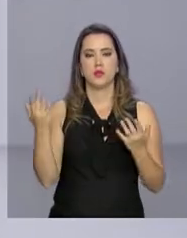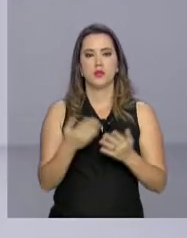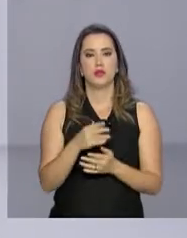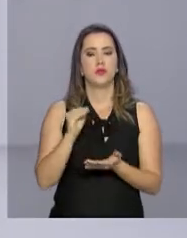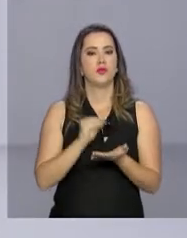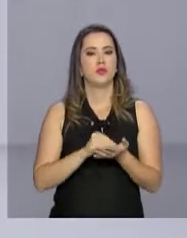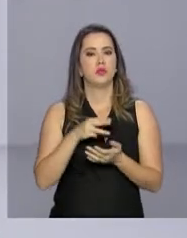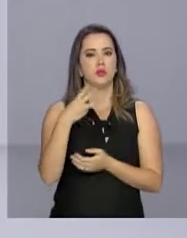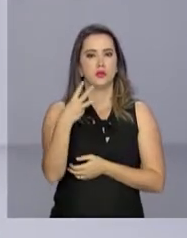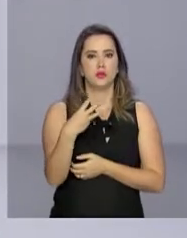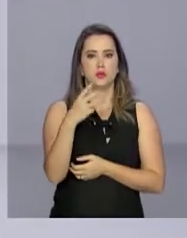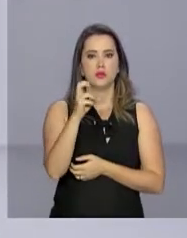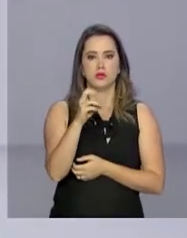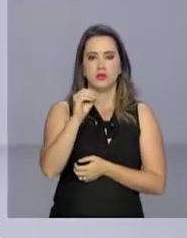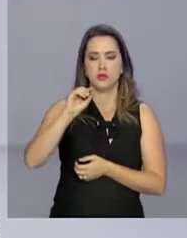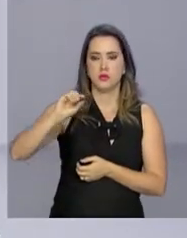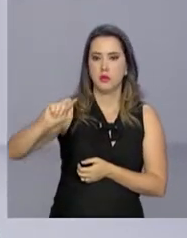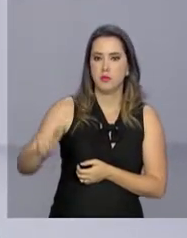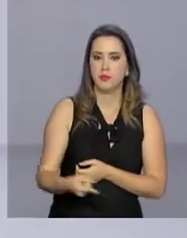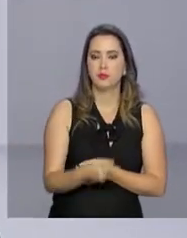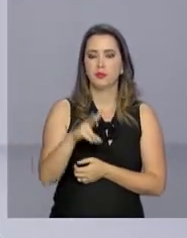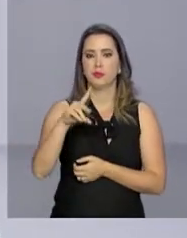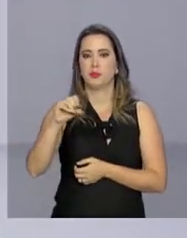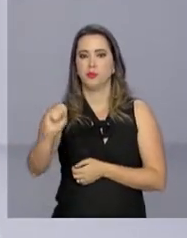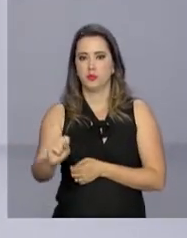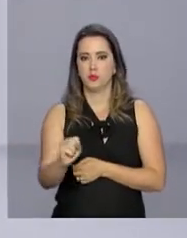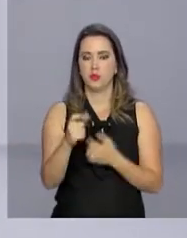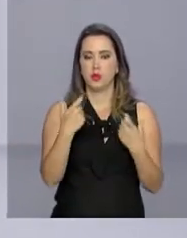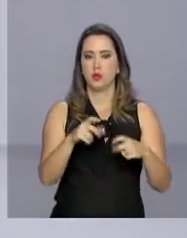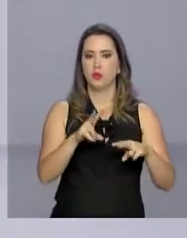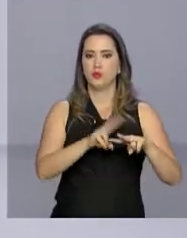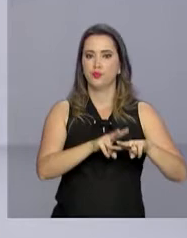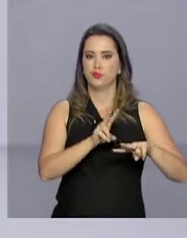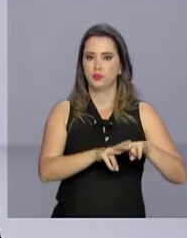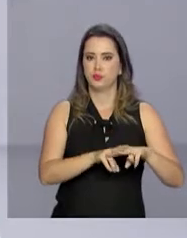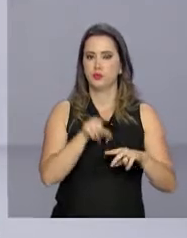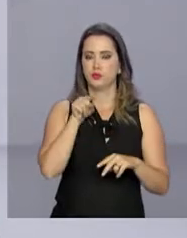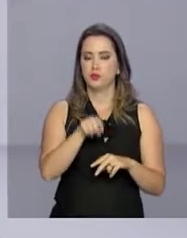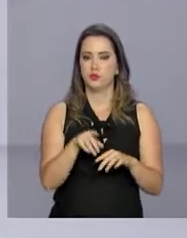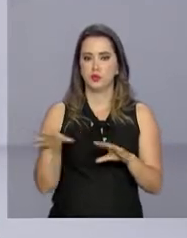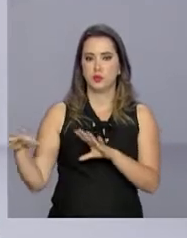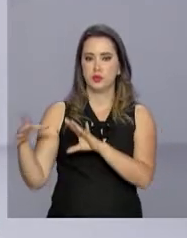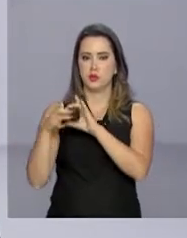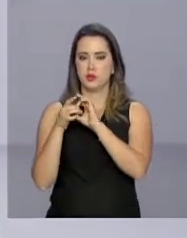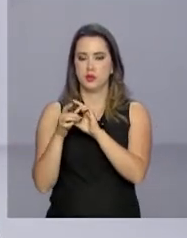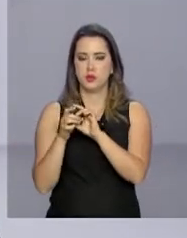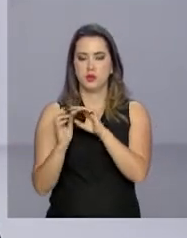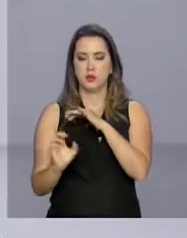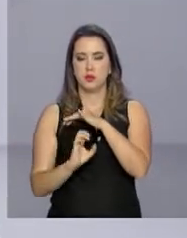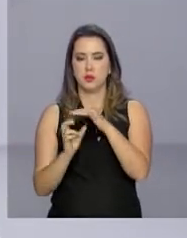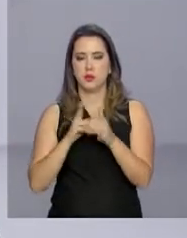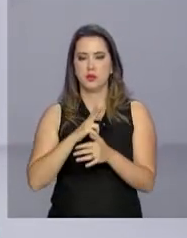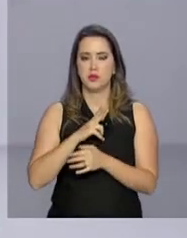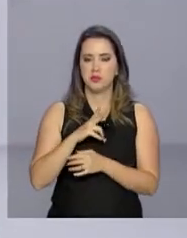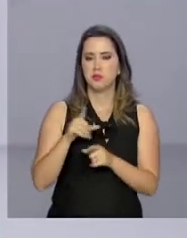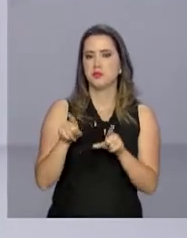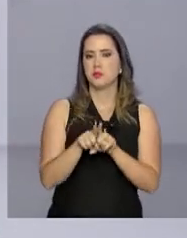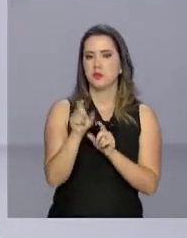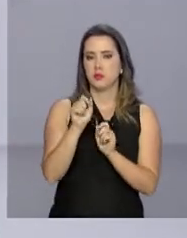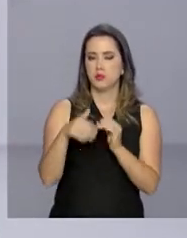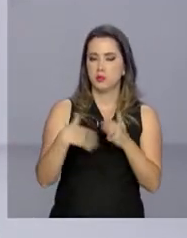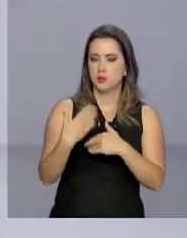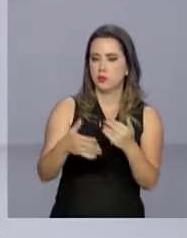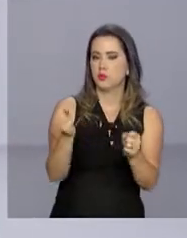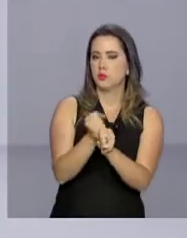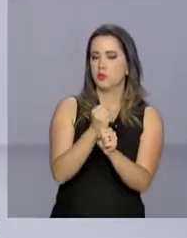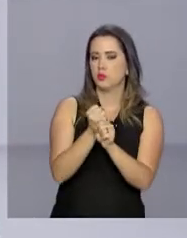falta 358 mil vagas para presidiários e que essas parcerias podem acelerar a construção de